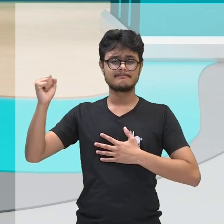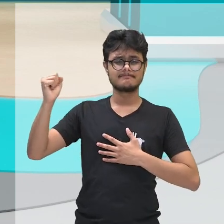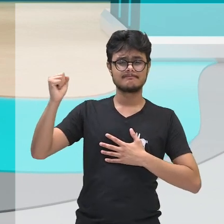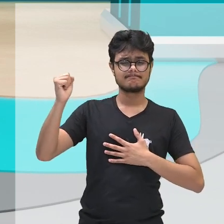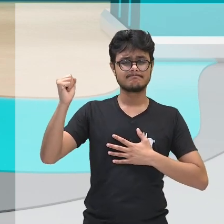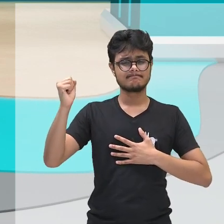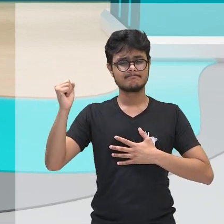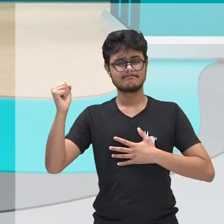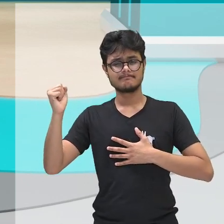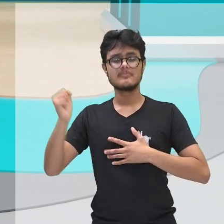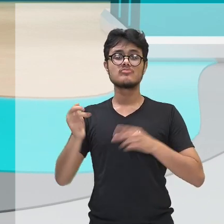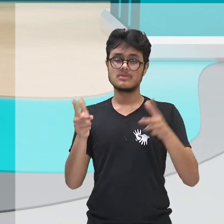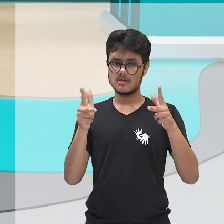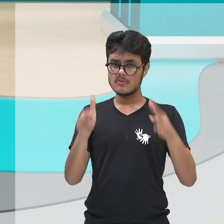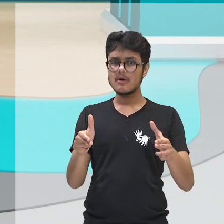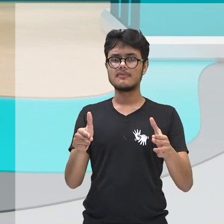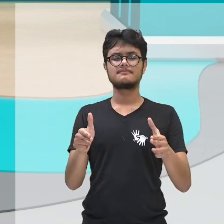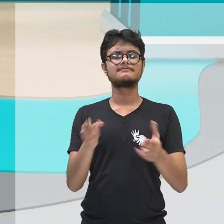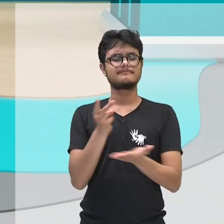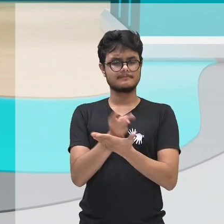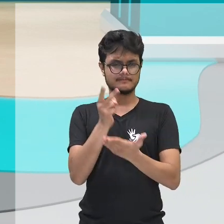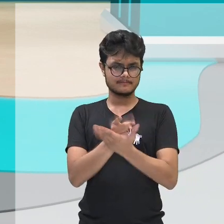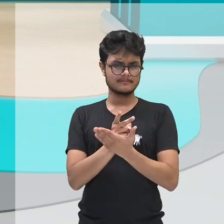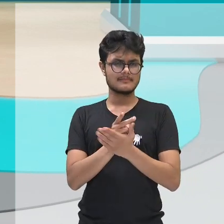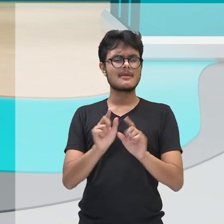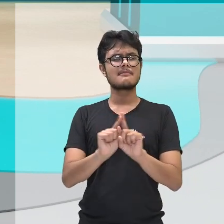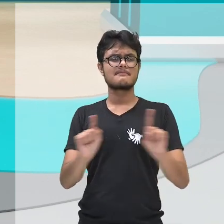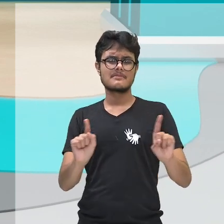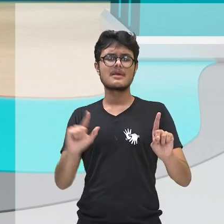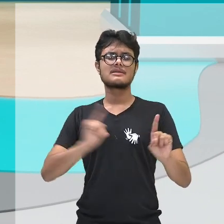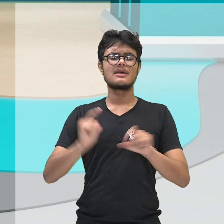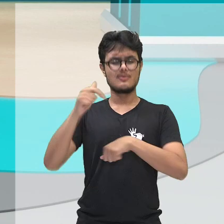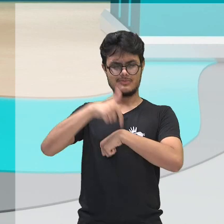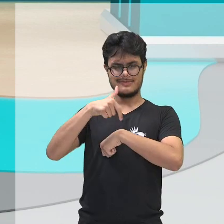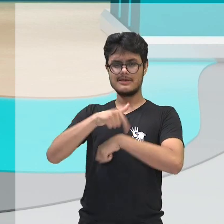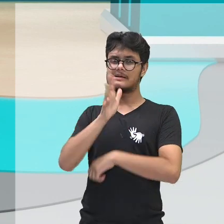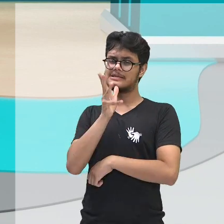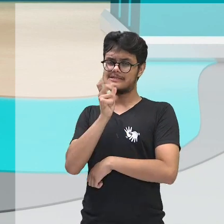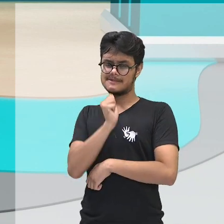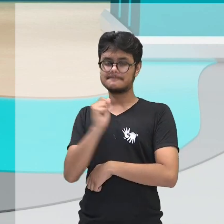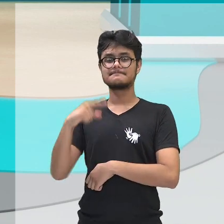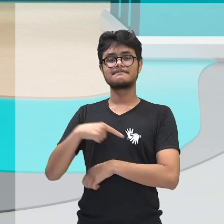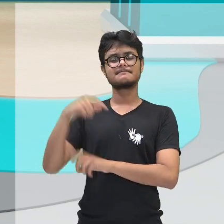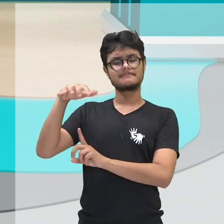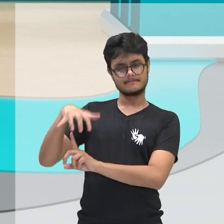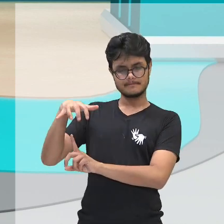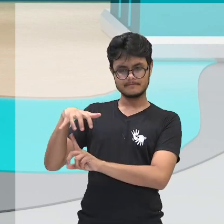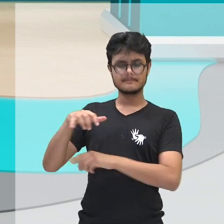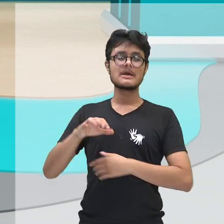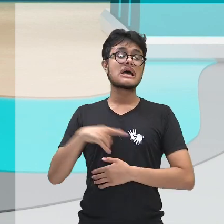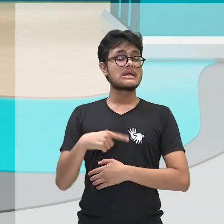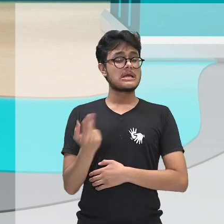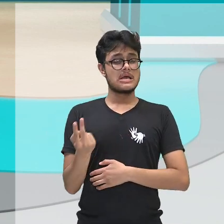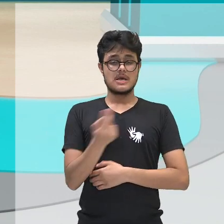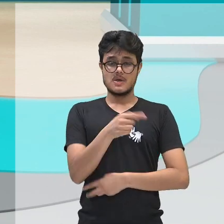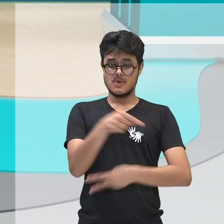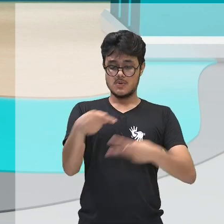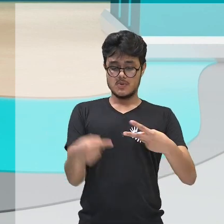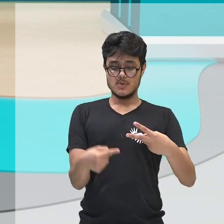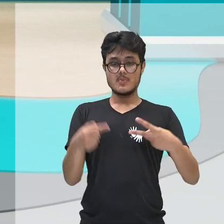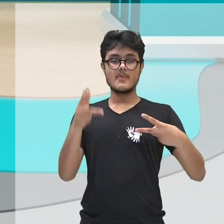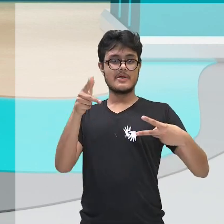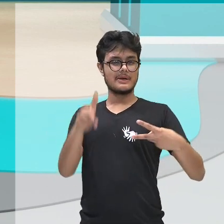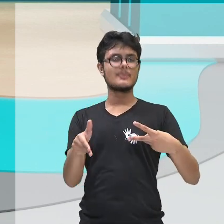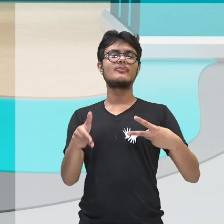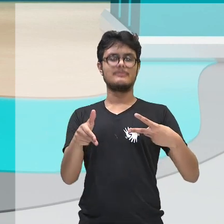os passos originários, mas ela tem o quê? A influência lá na valsa vienense. Ela é um pouco mais rápida,